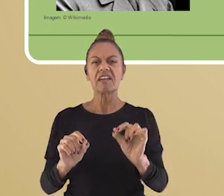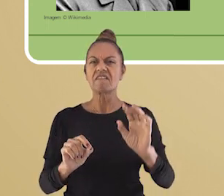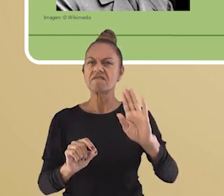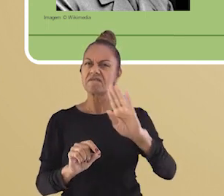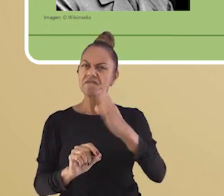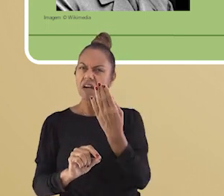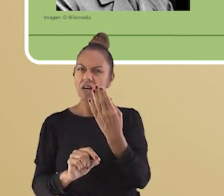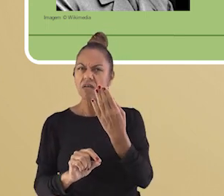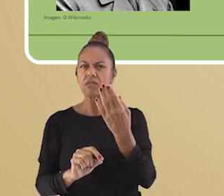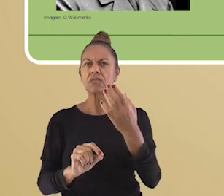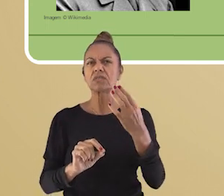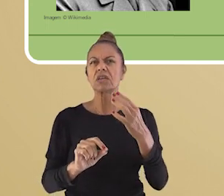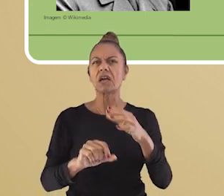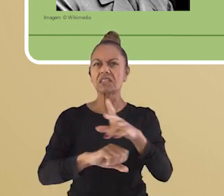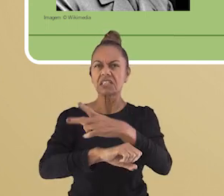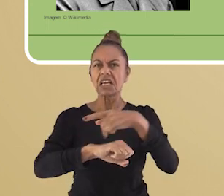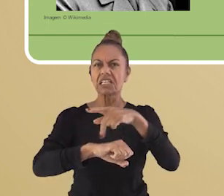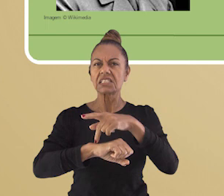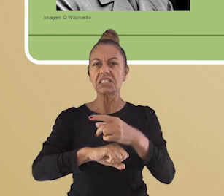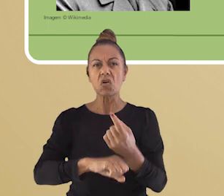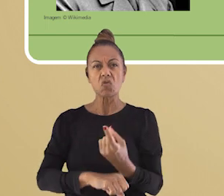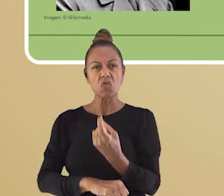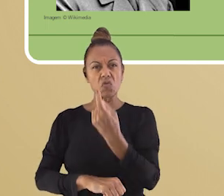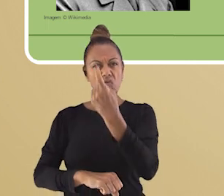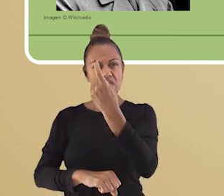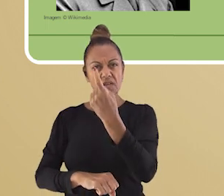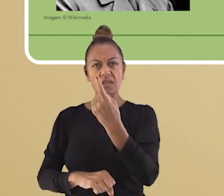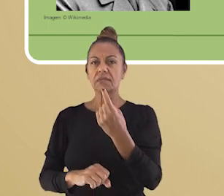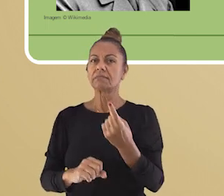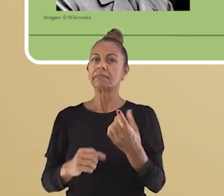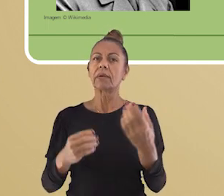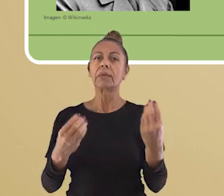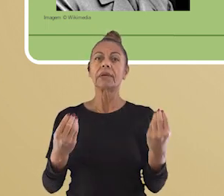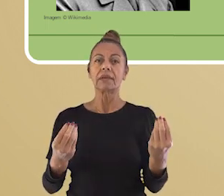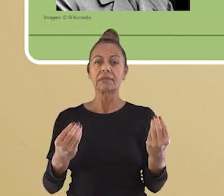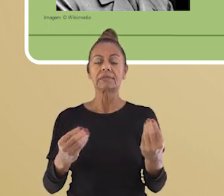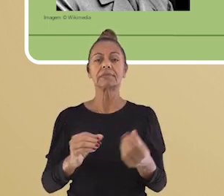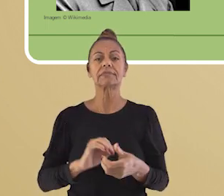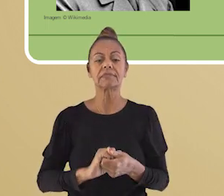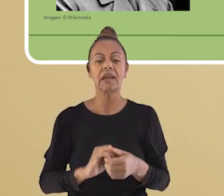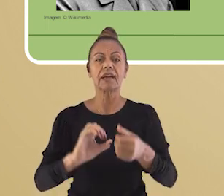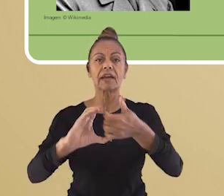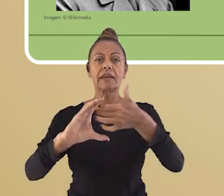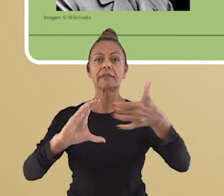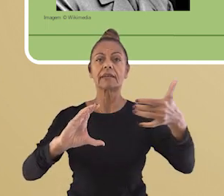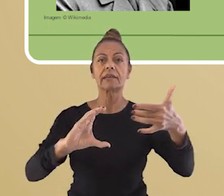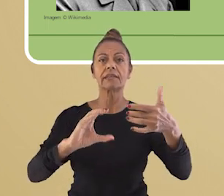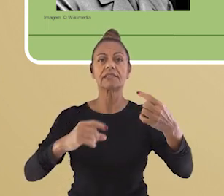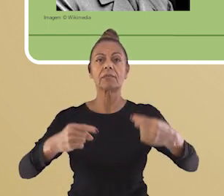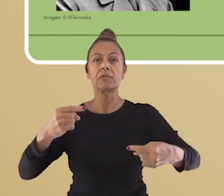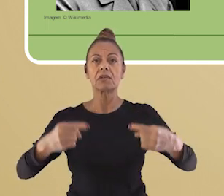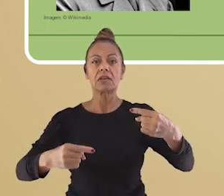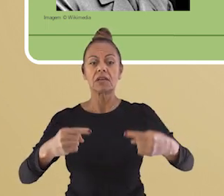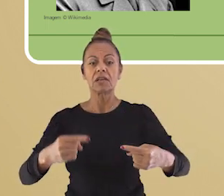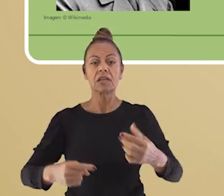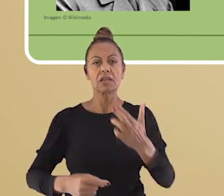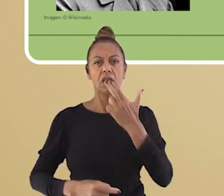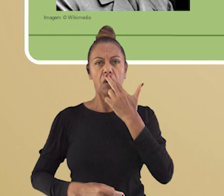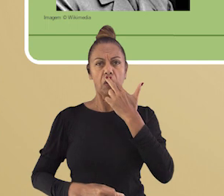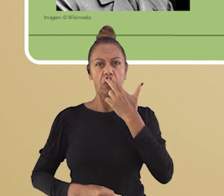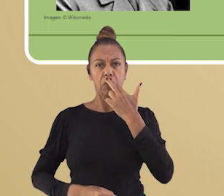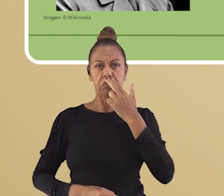falsa e errada ideia de nação única e exclusiva são algumas das características da política